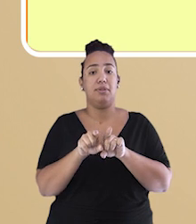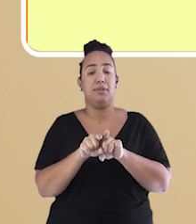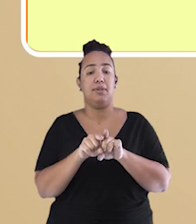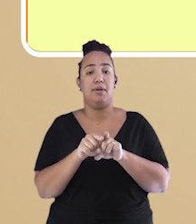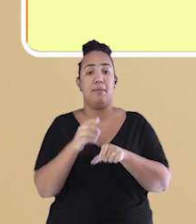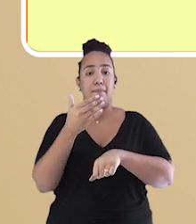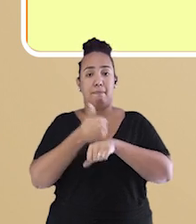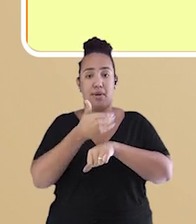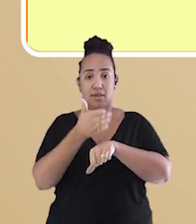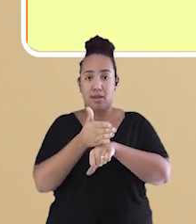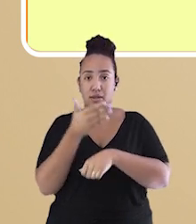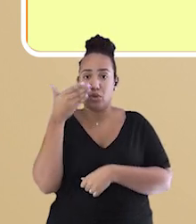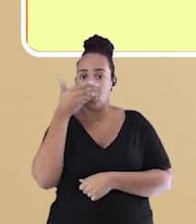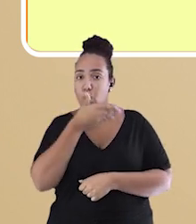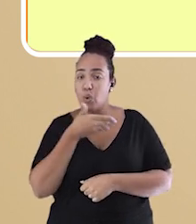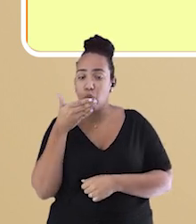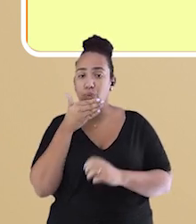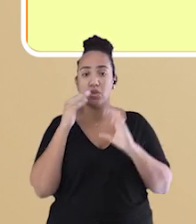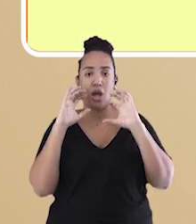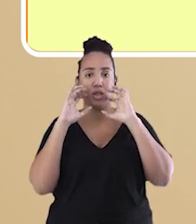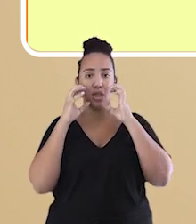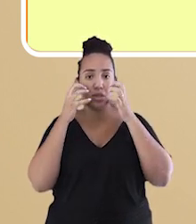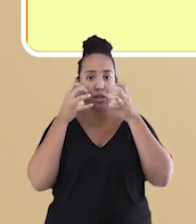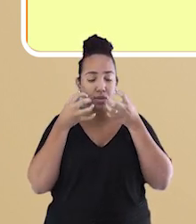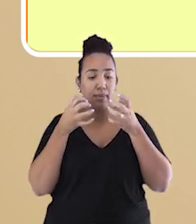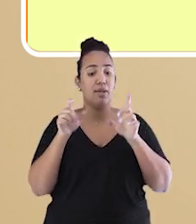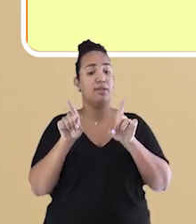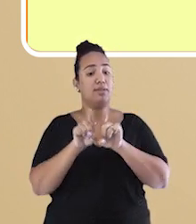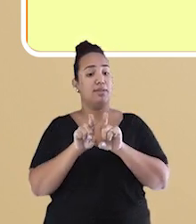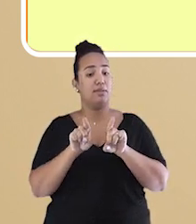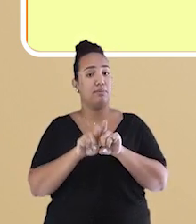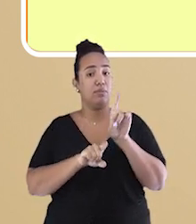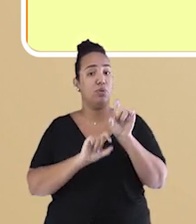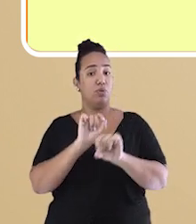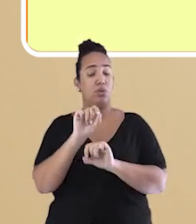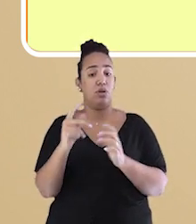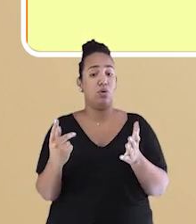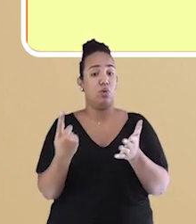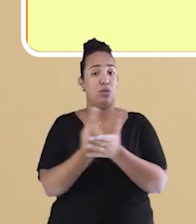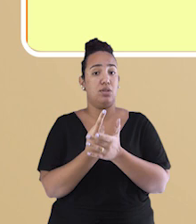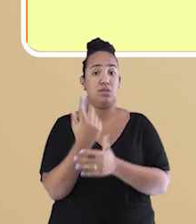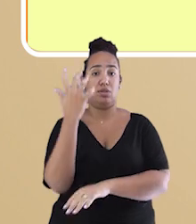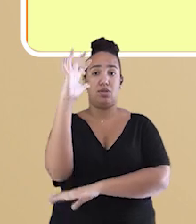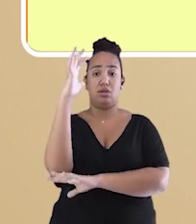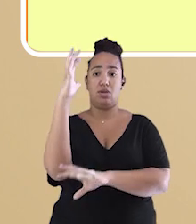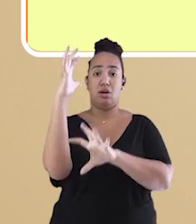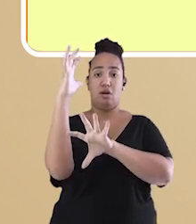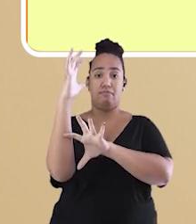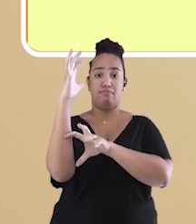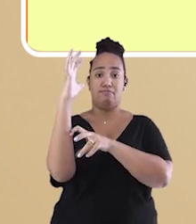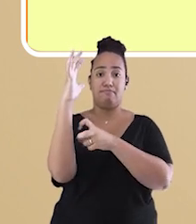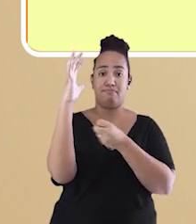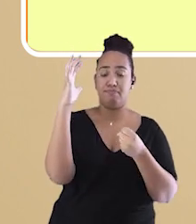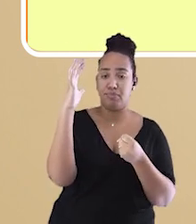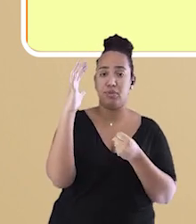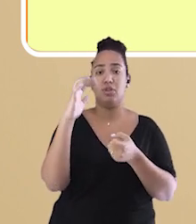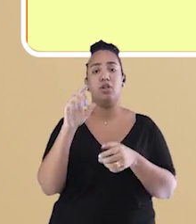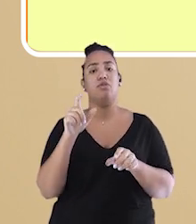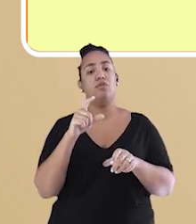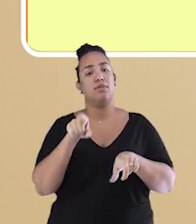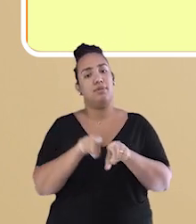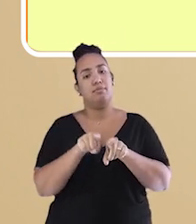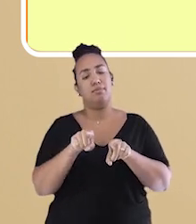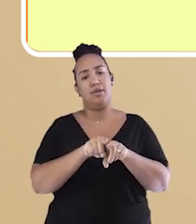a batata doce, o milho, além de realizarem o extrativismo vegetal em diversos